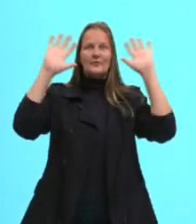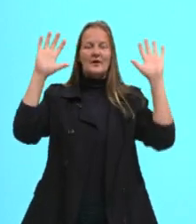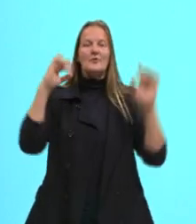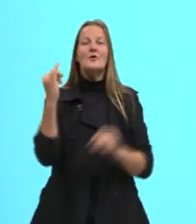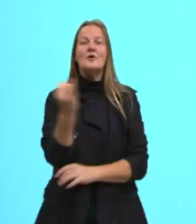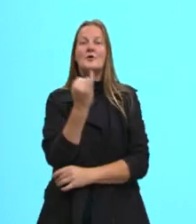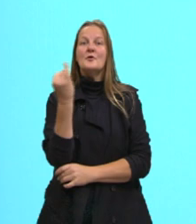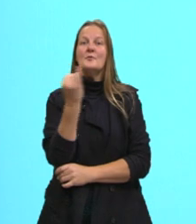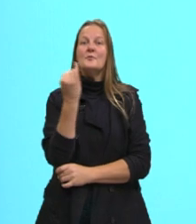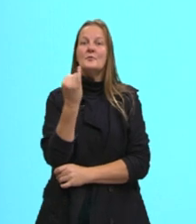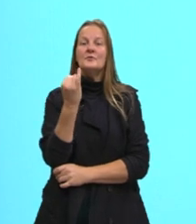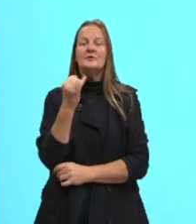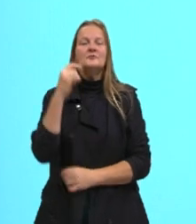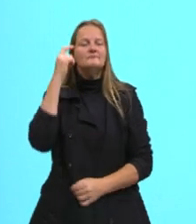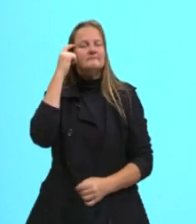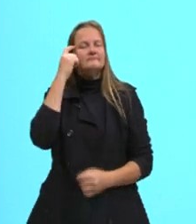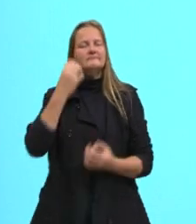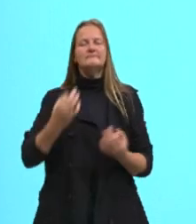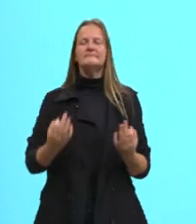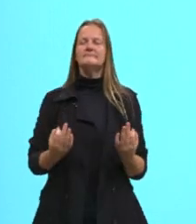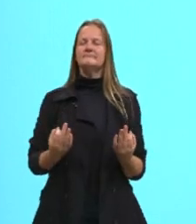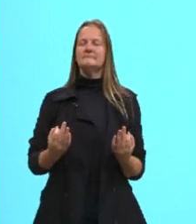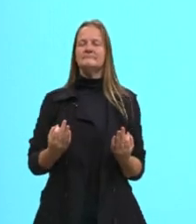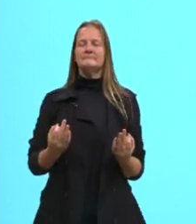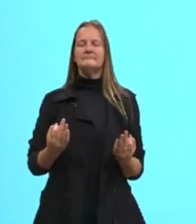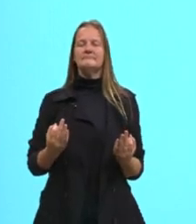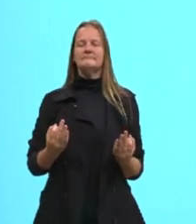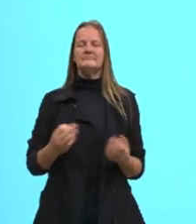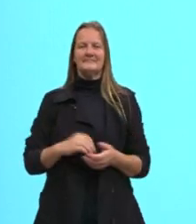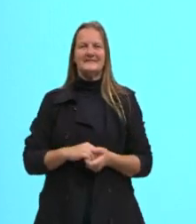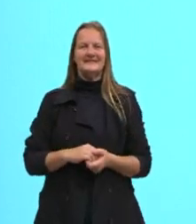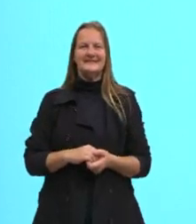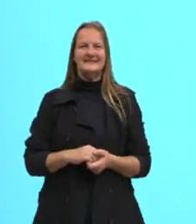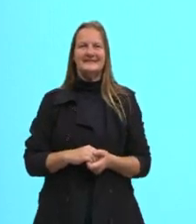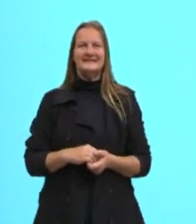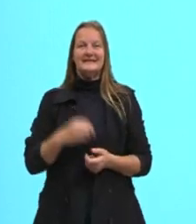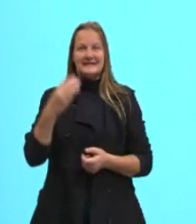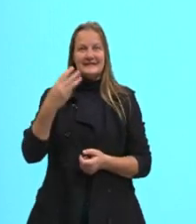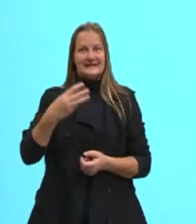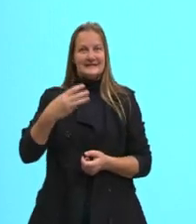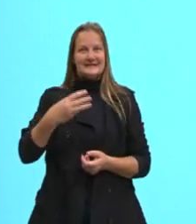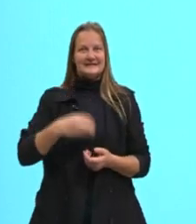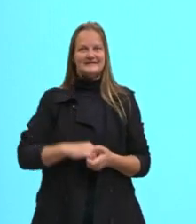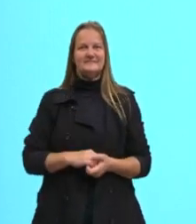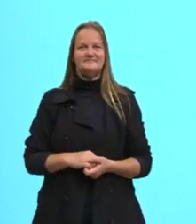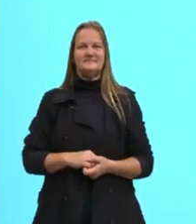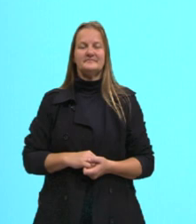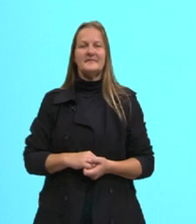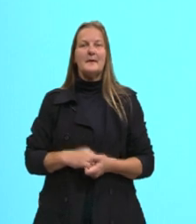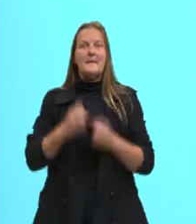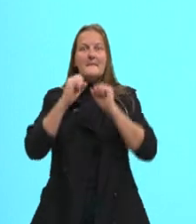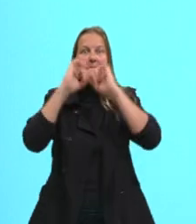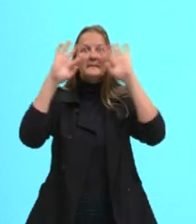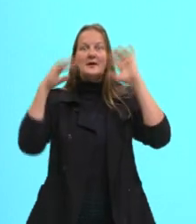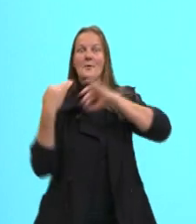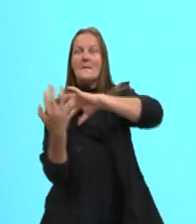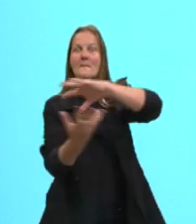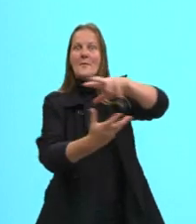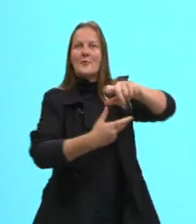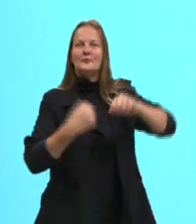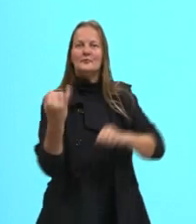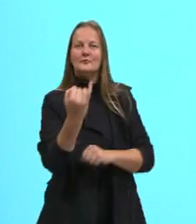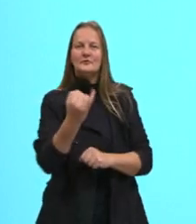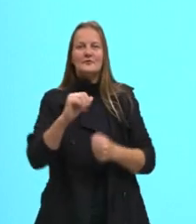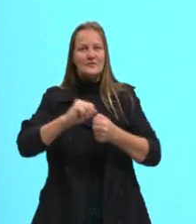é importante que a gente medite nele leite to understand the world Ride para entender o mundo é